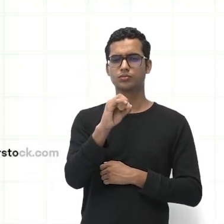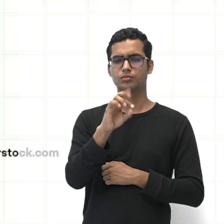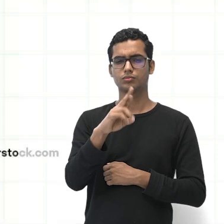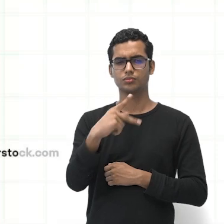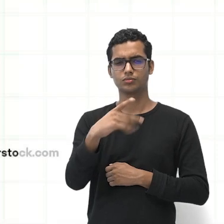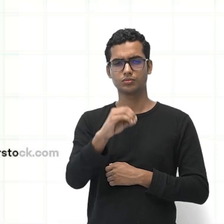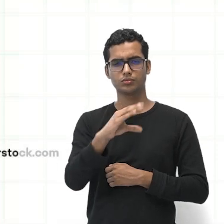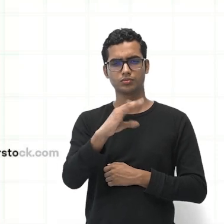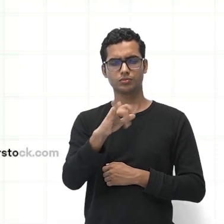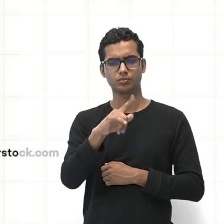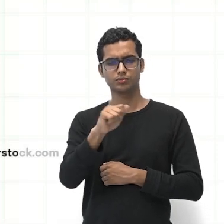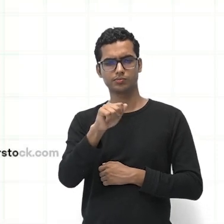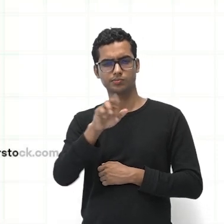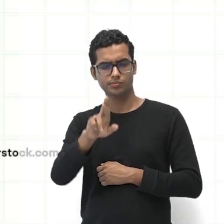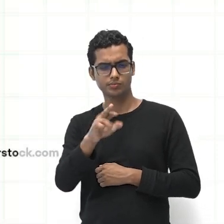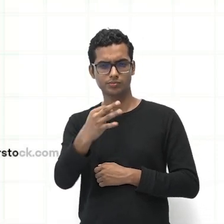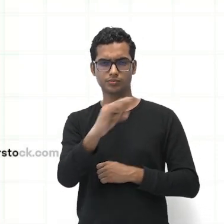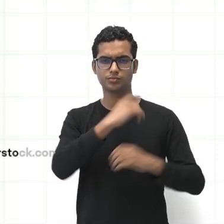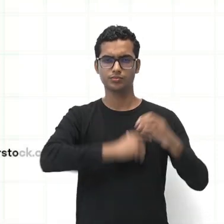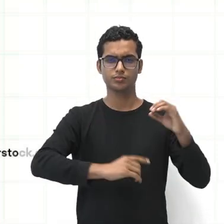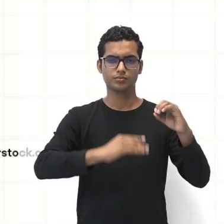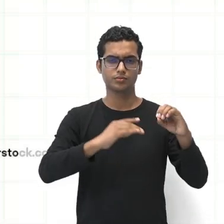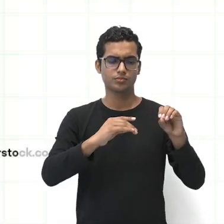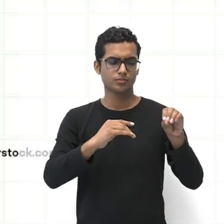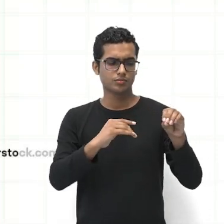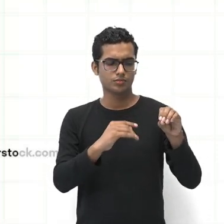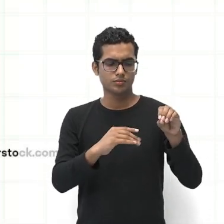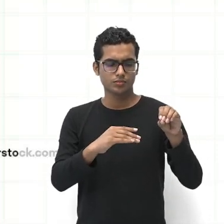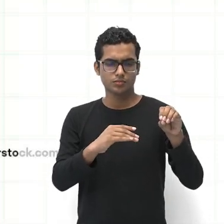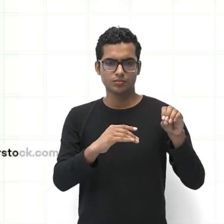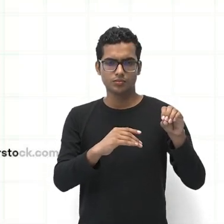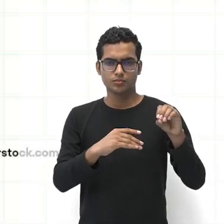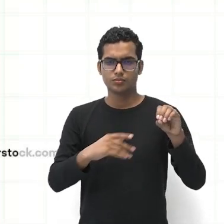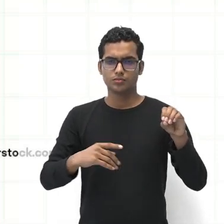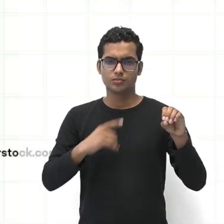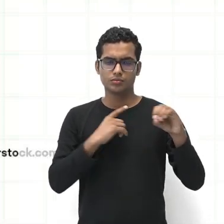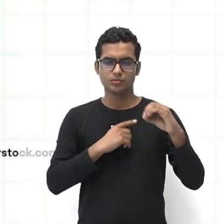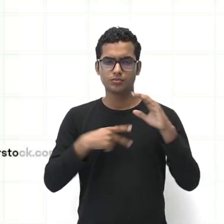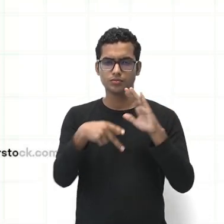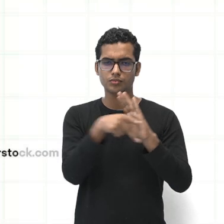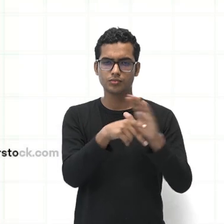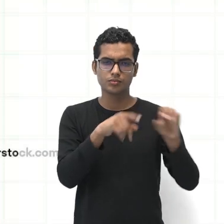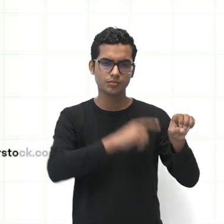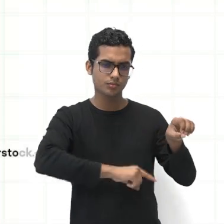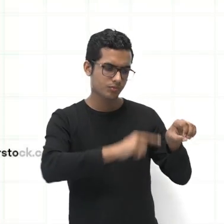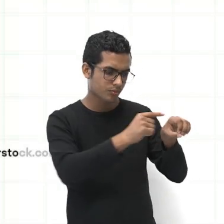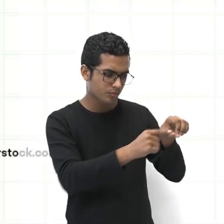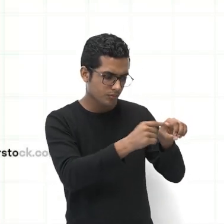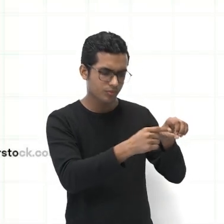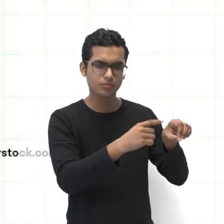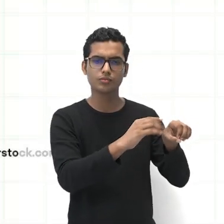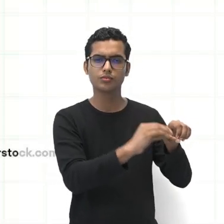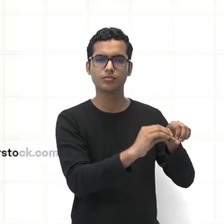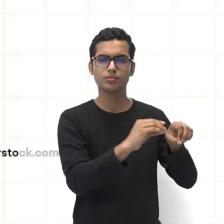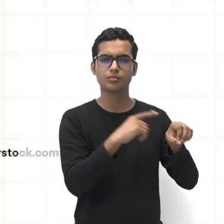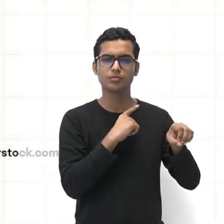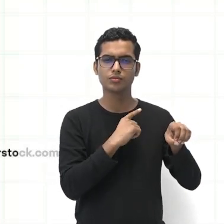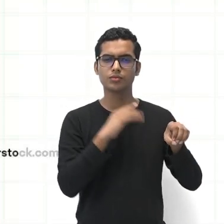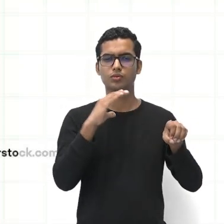os cílios. Nós vamos ter a córnea, a parte